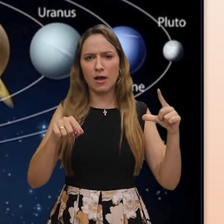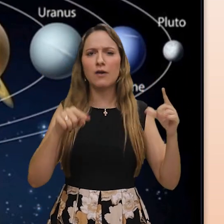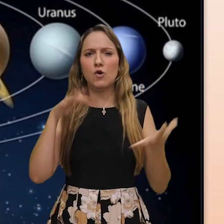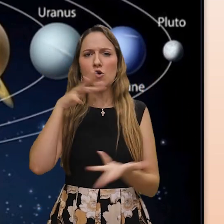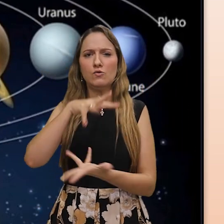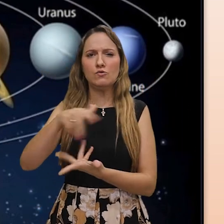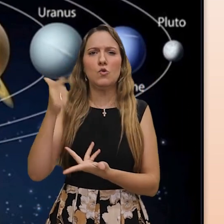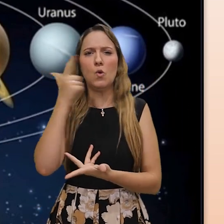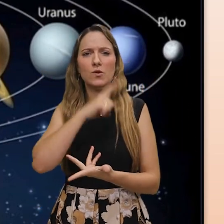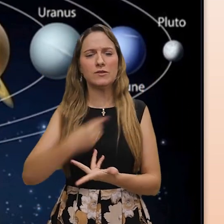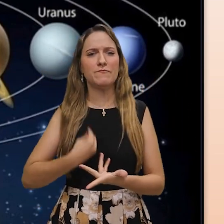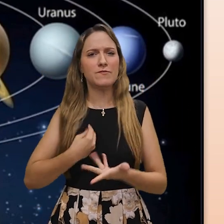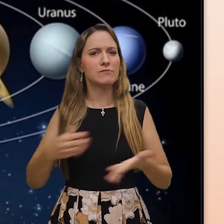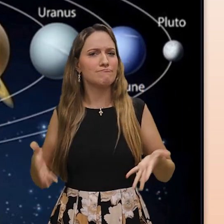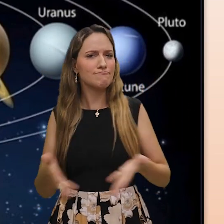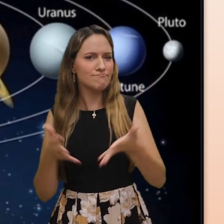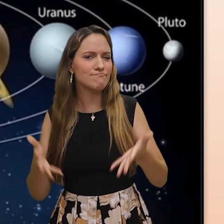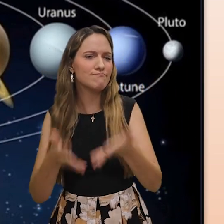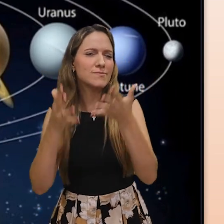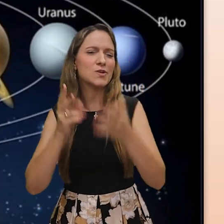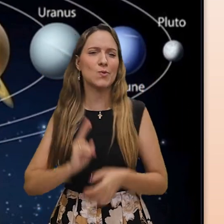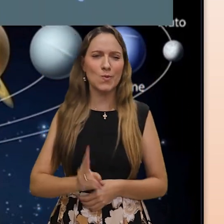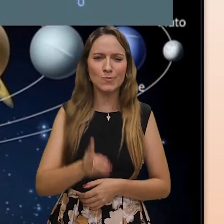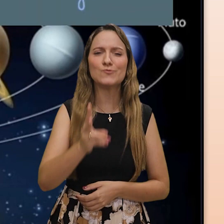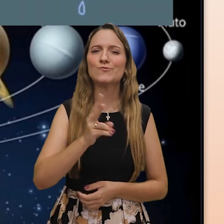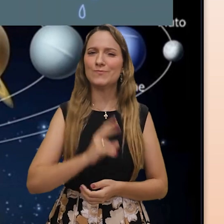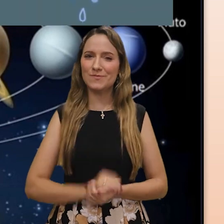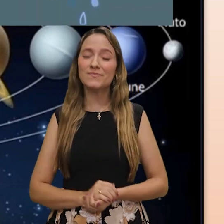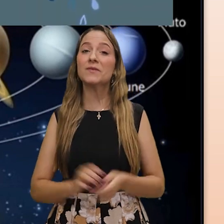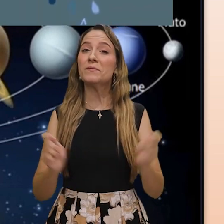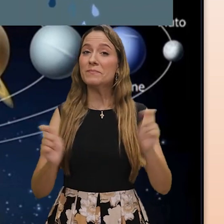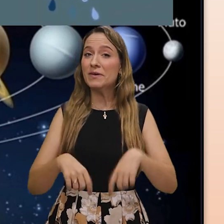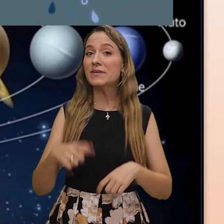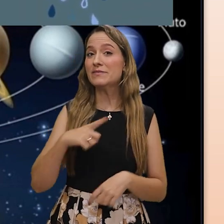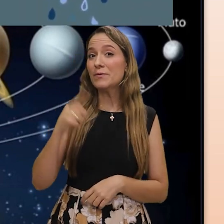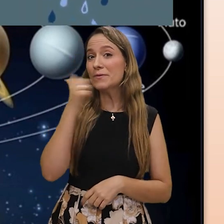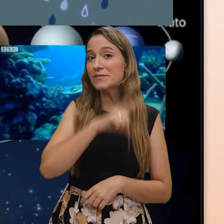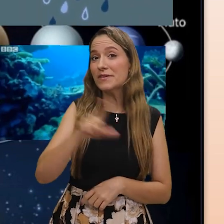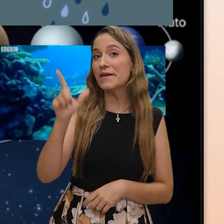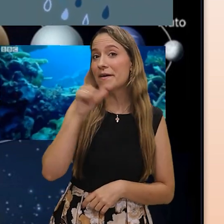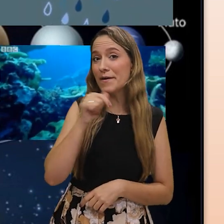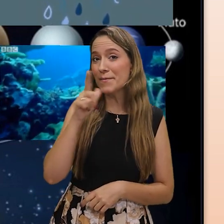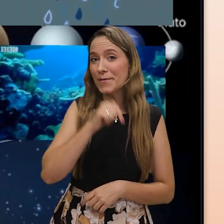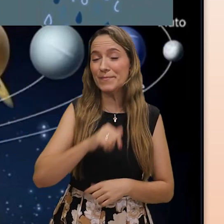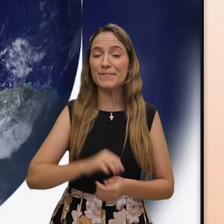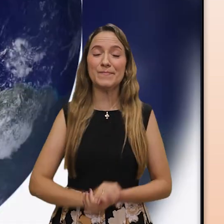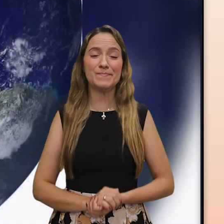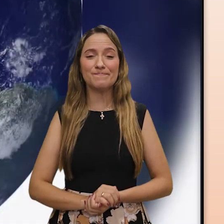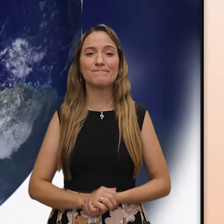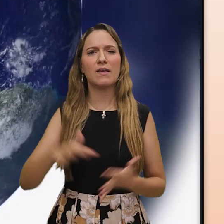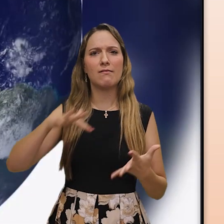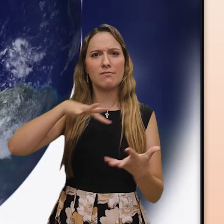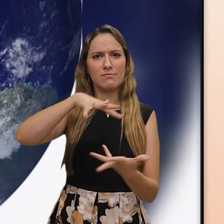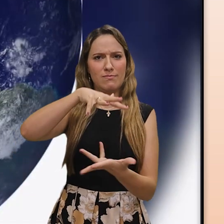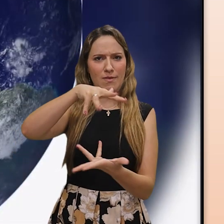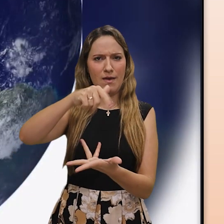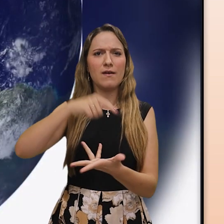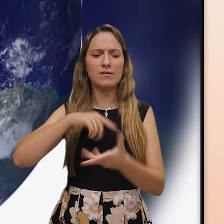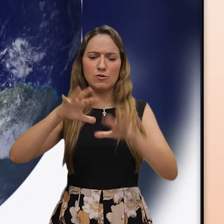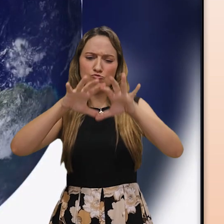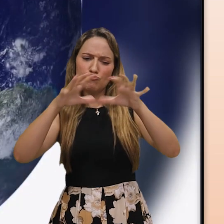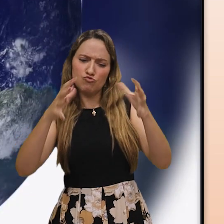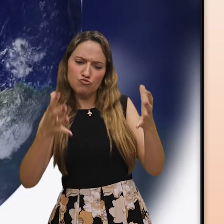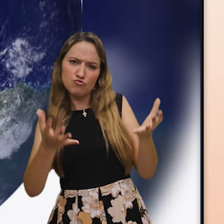Sol, viabilizando a possibilidade de ser encontrada água no estado líquido. A Terra tem